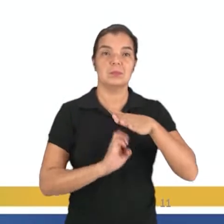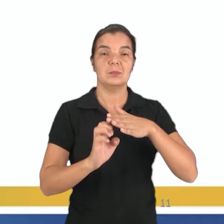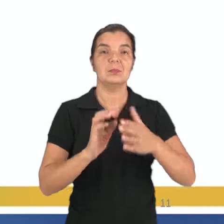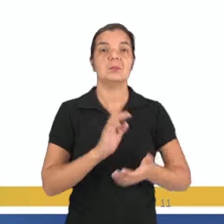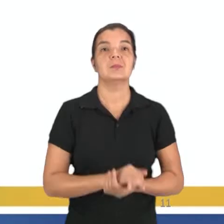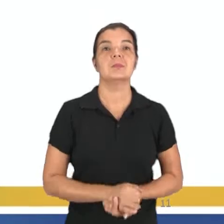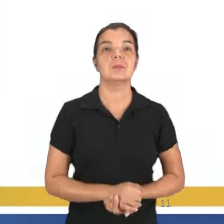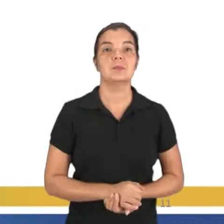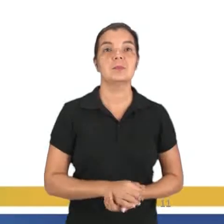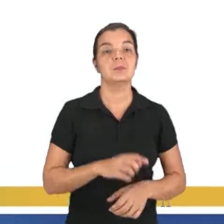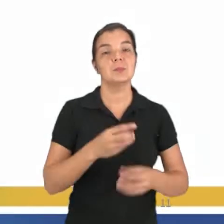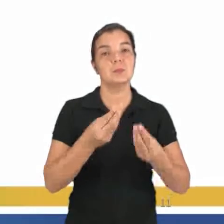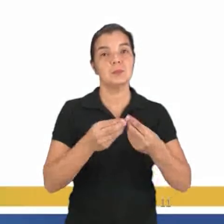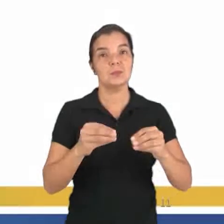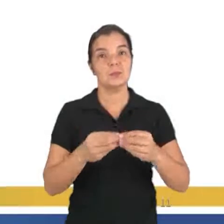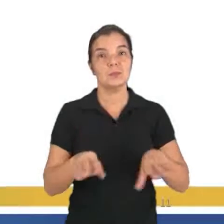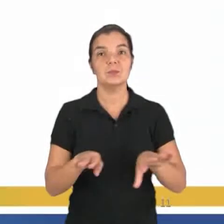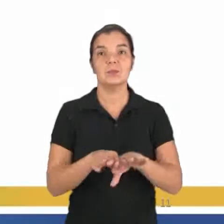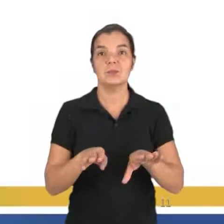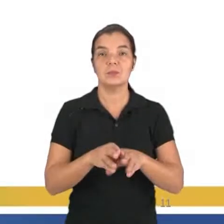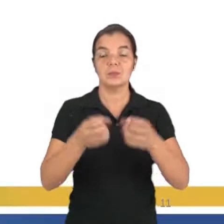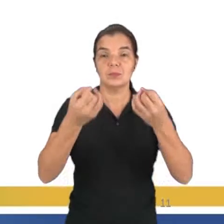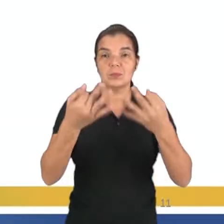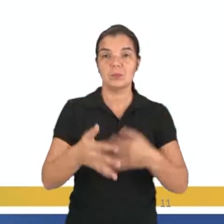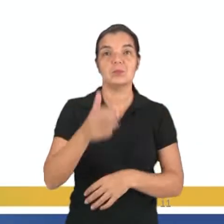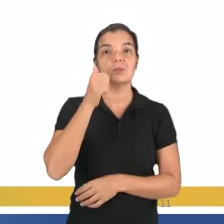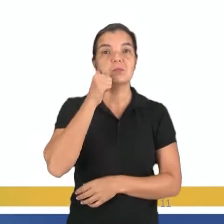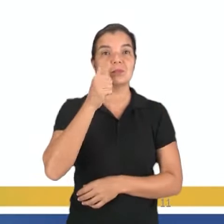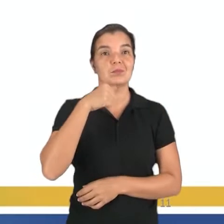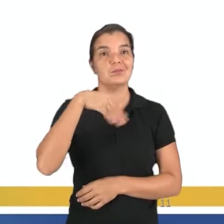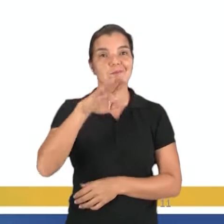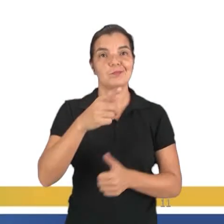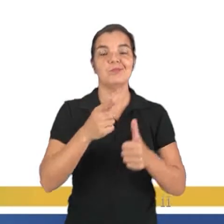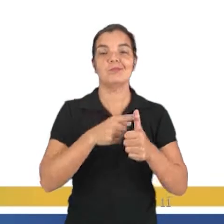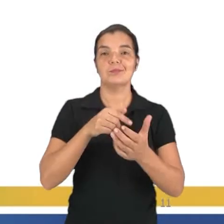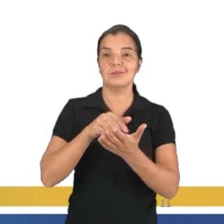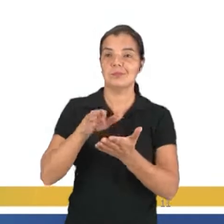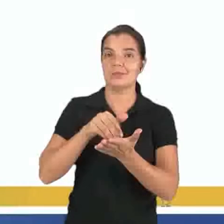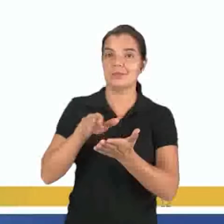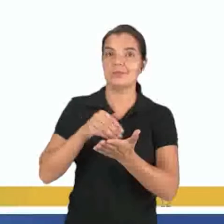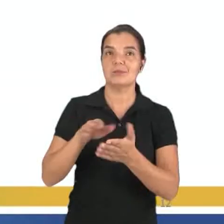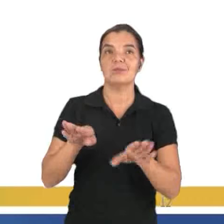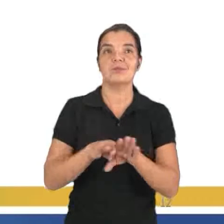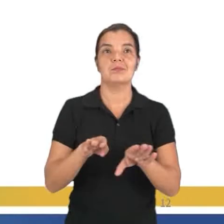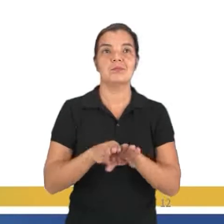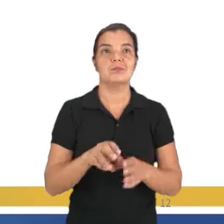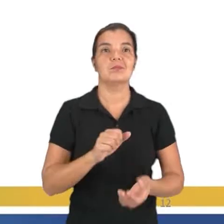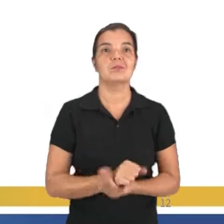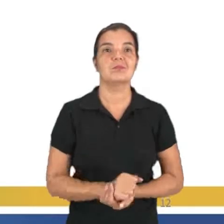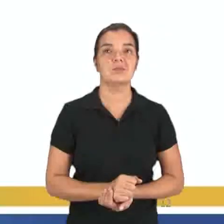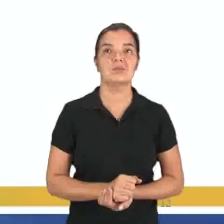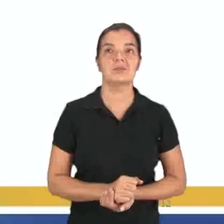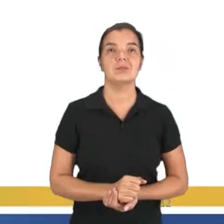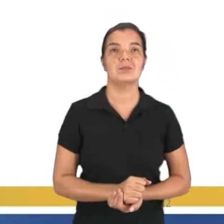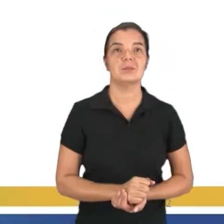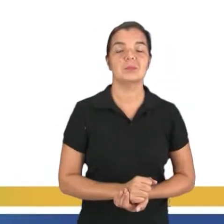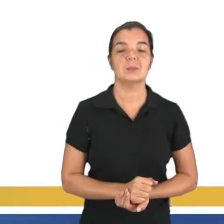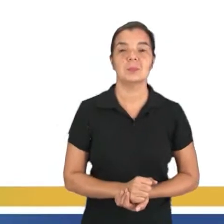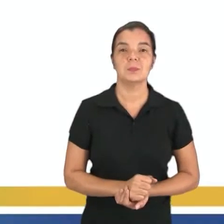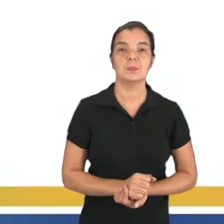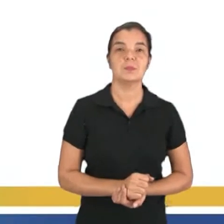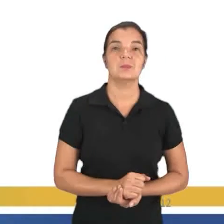mulheres. Em momentos de crise econômica, como falamos, as mulheres são as primeiras a serem demitidas e isso reflete nas crises